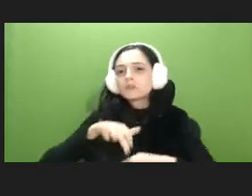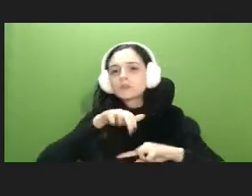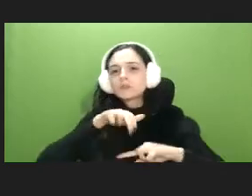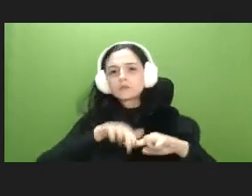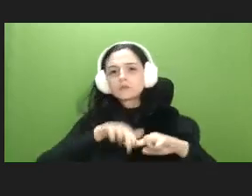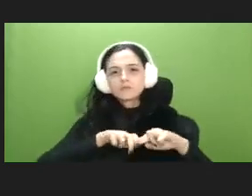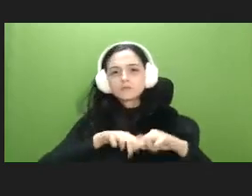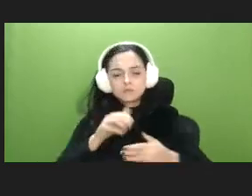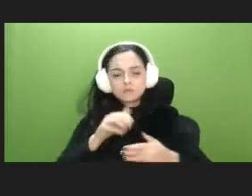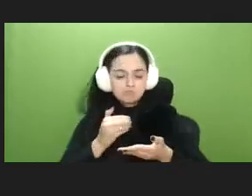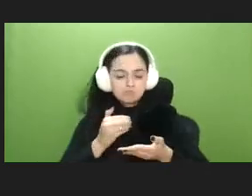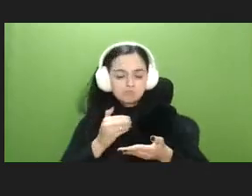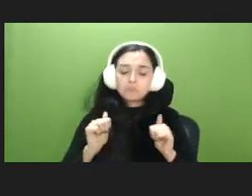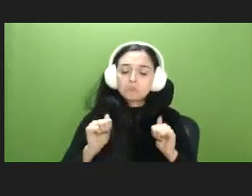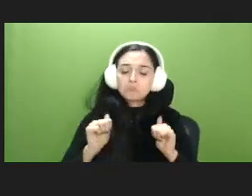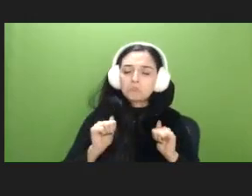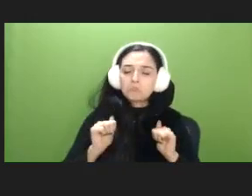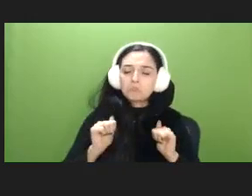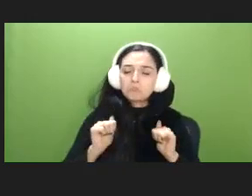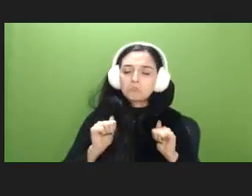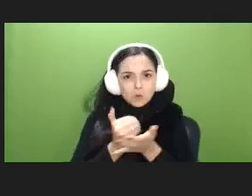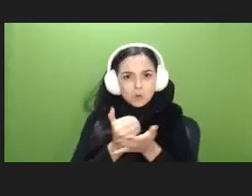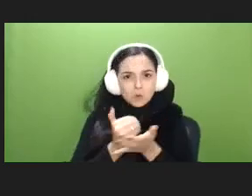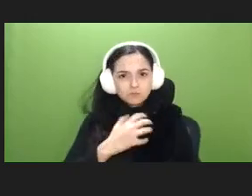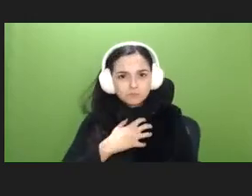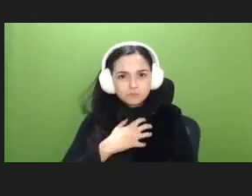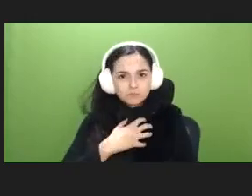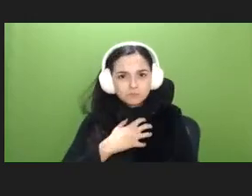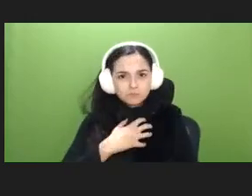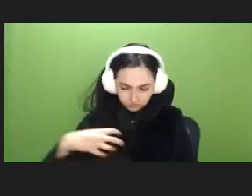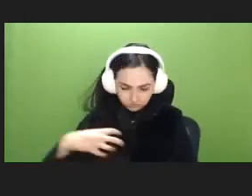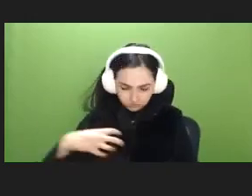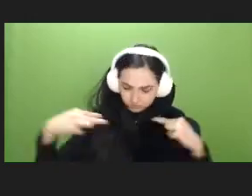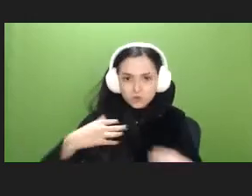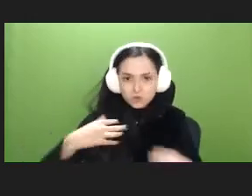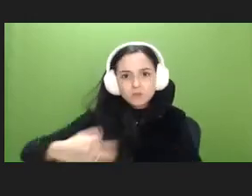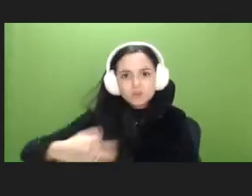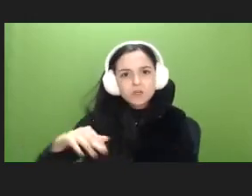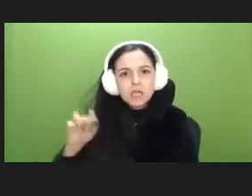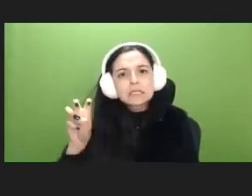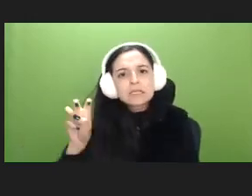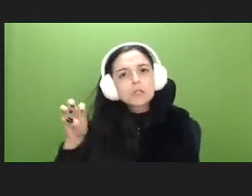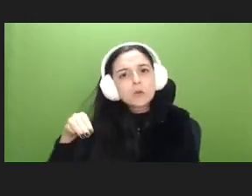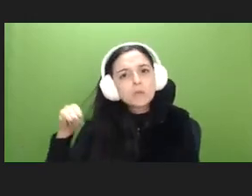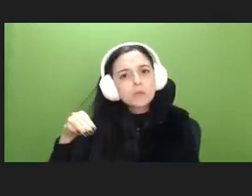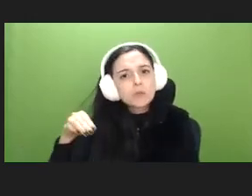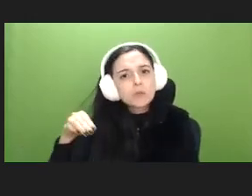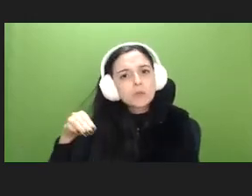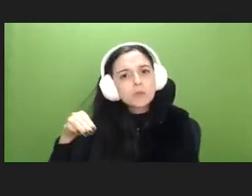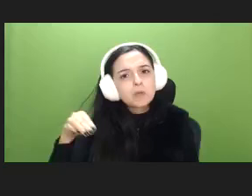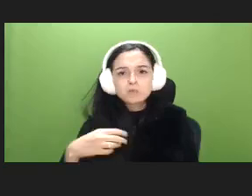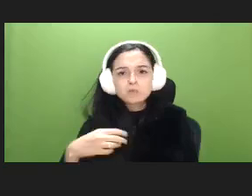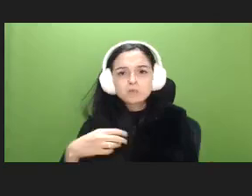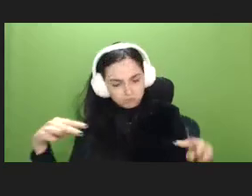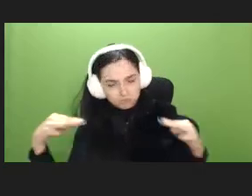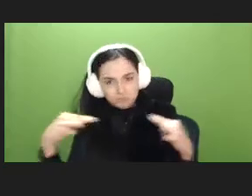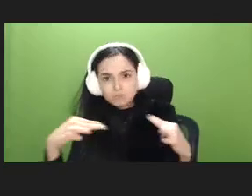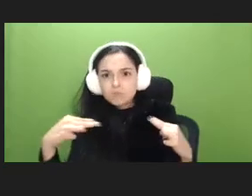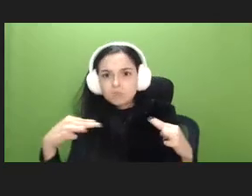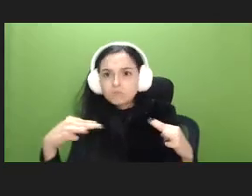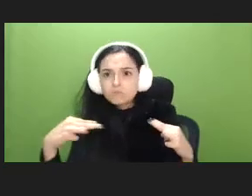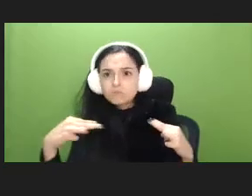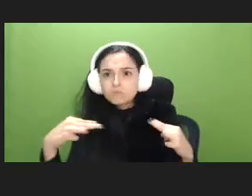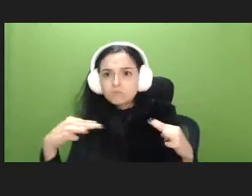sentir isso, e a dor não passa, passou 5 minutos, a pessoa tem que ir procurar